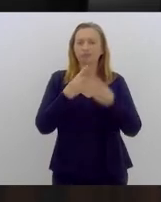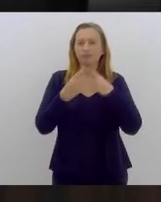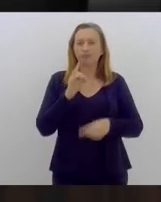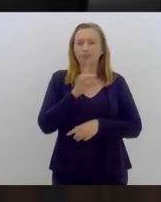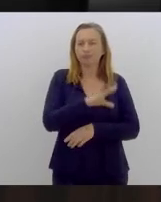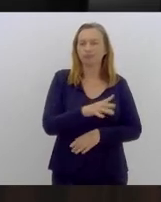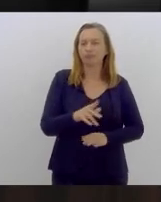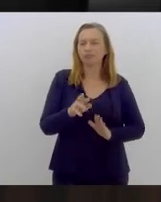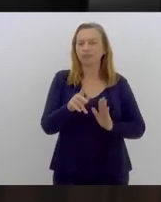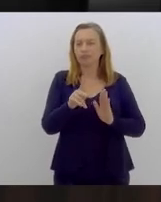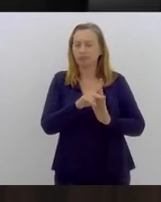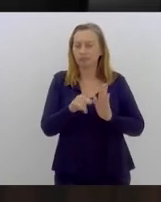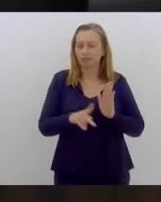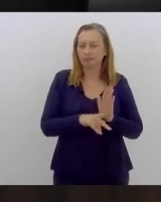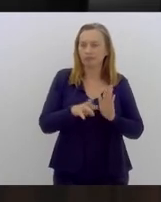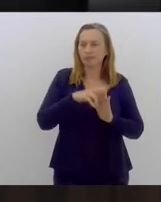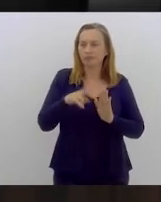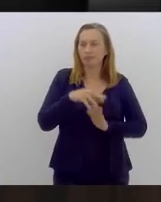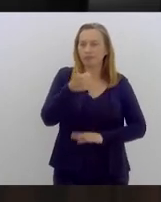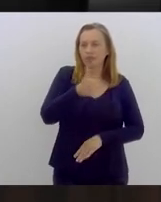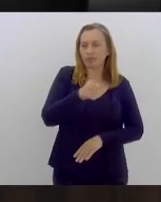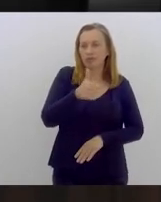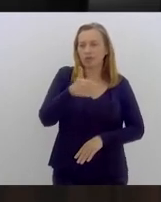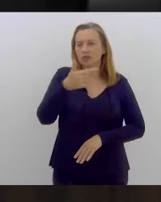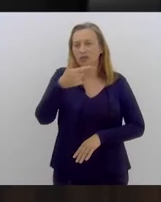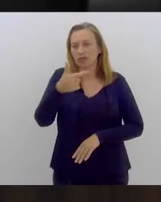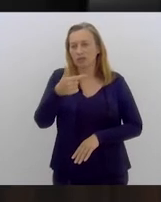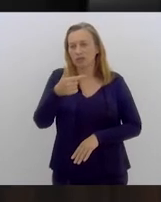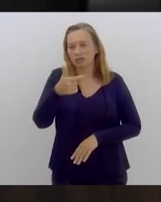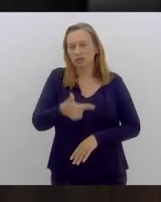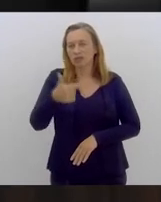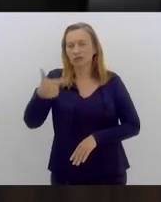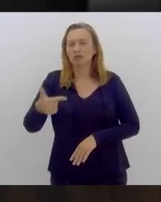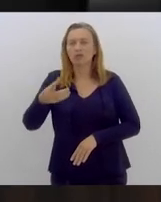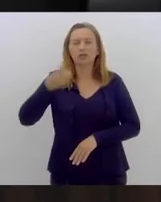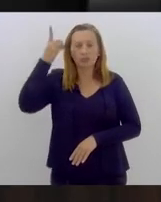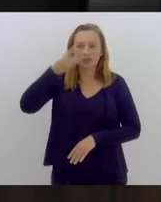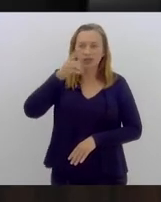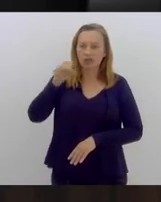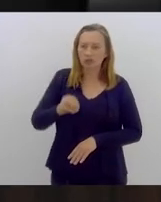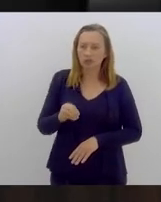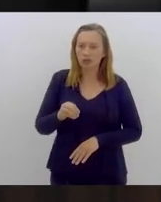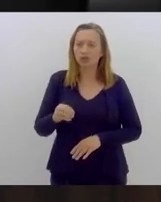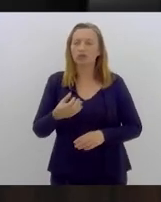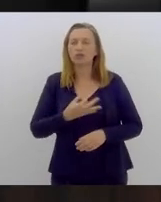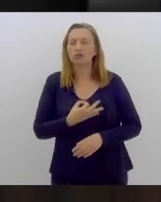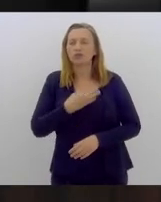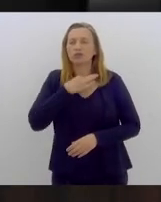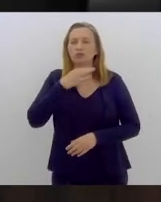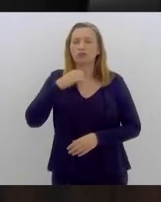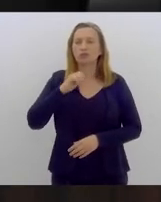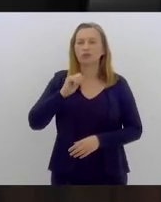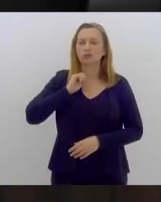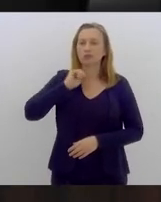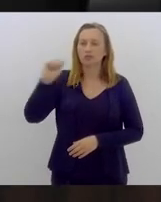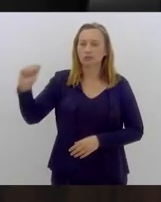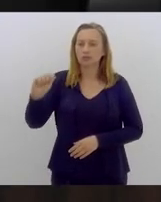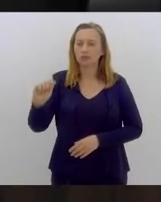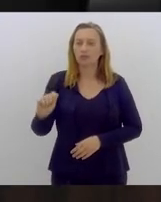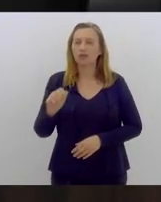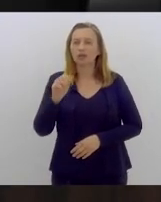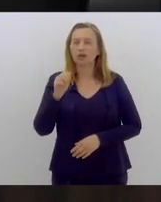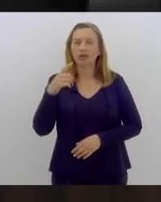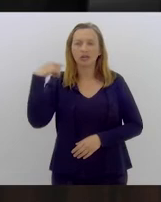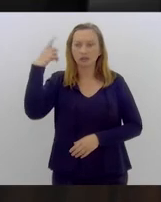única, projeto de resolução 1178 de 22, de autoria do deputado Dionísio Lins, que concede a medalha Tiradentes, respectivo diploma, ao